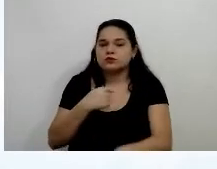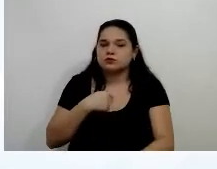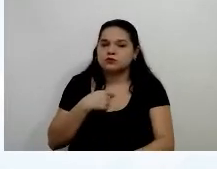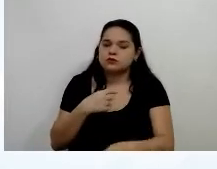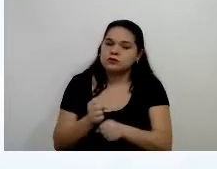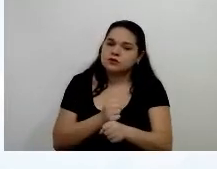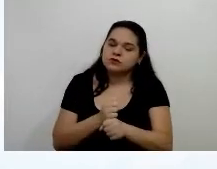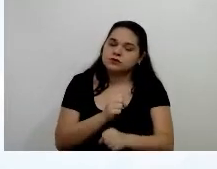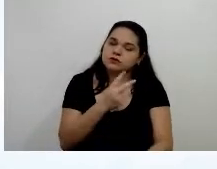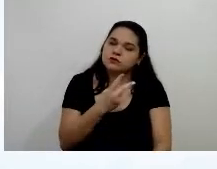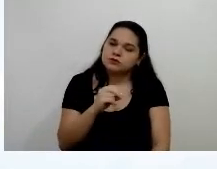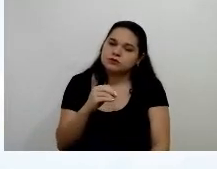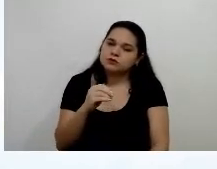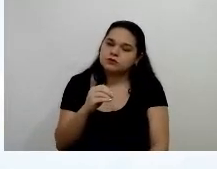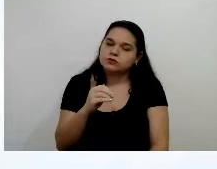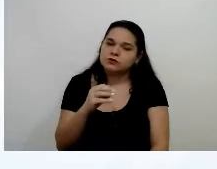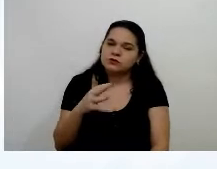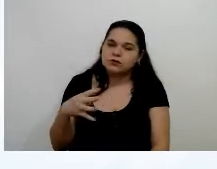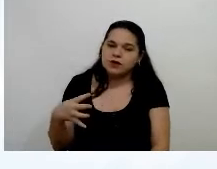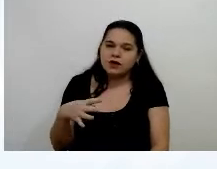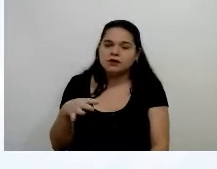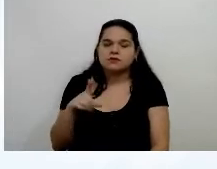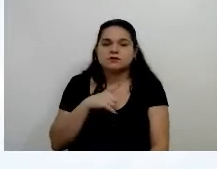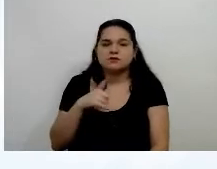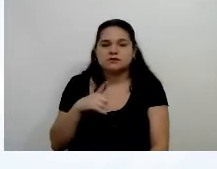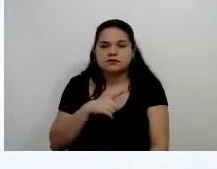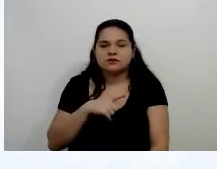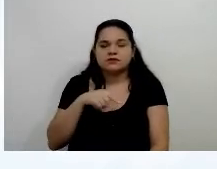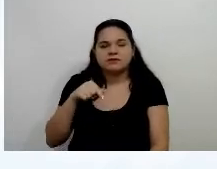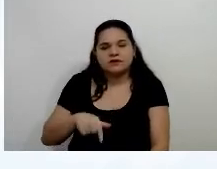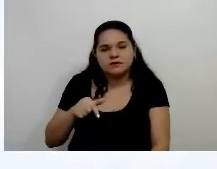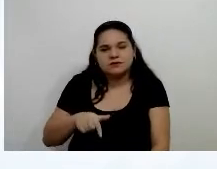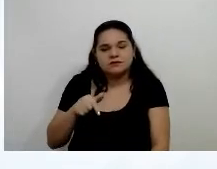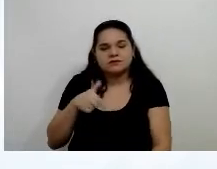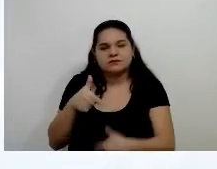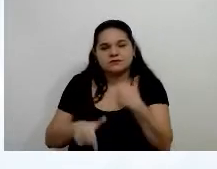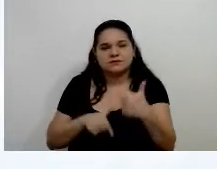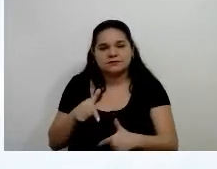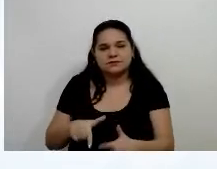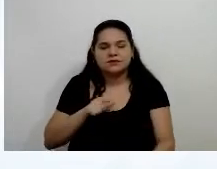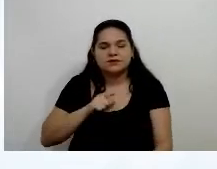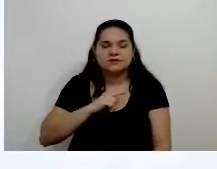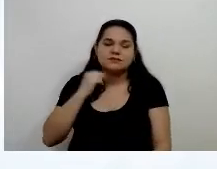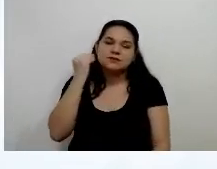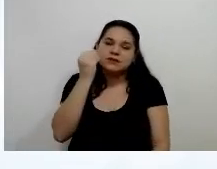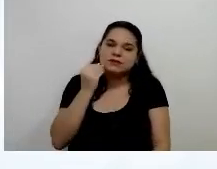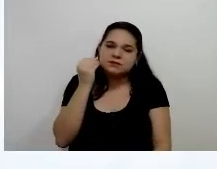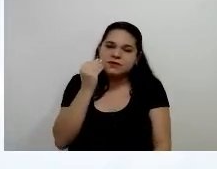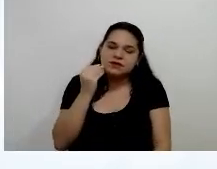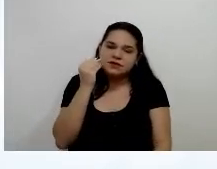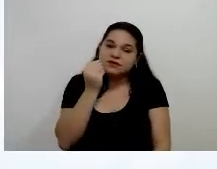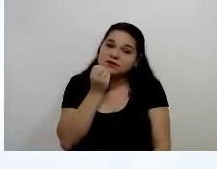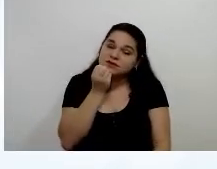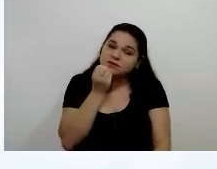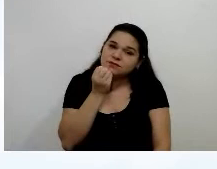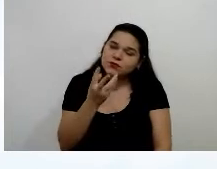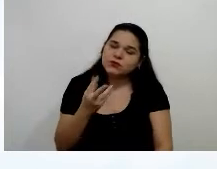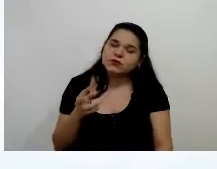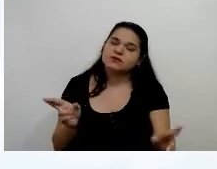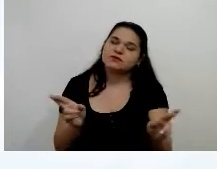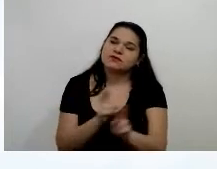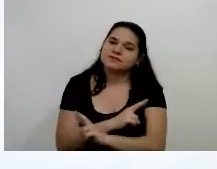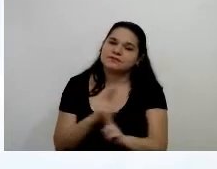que estive com edil dessa casa, e que tivemos uma experiência muito boa na